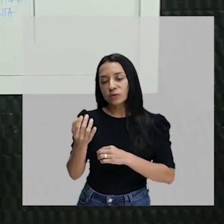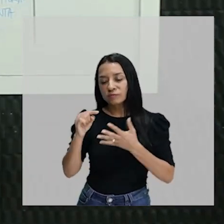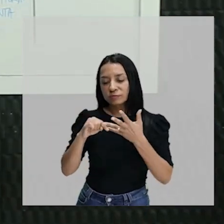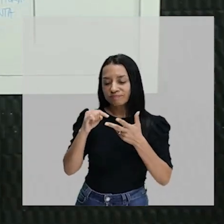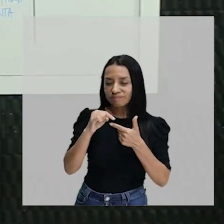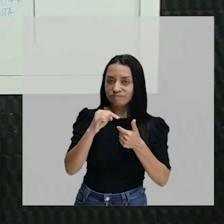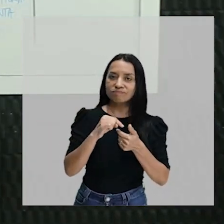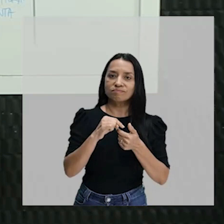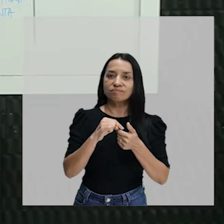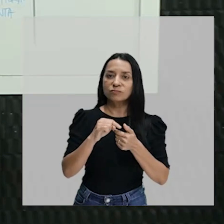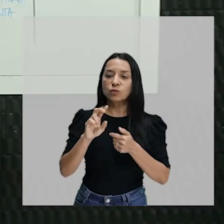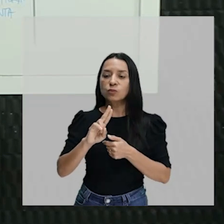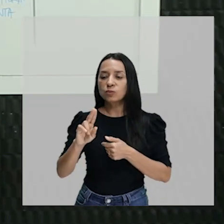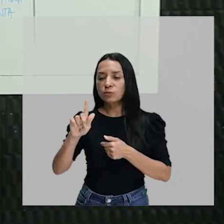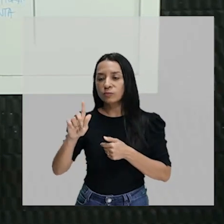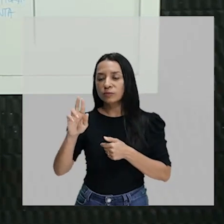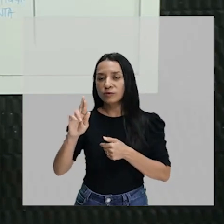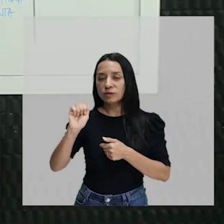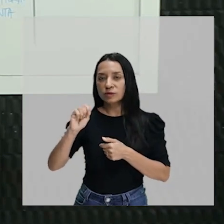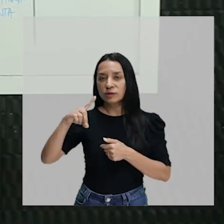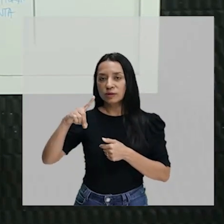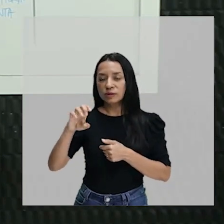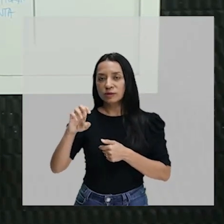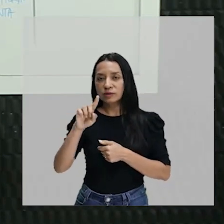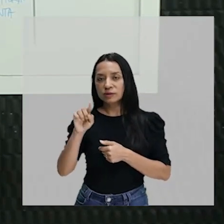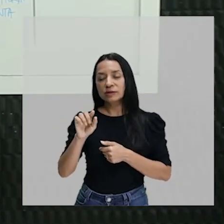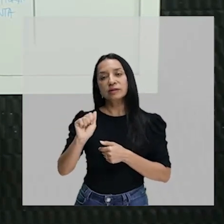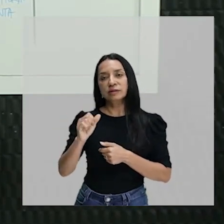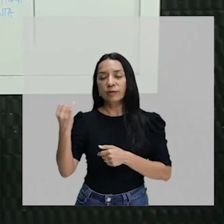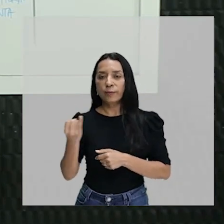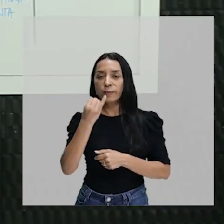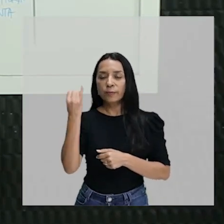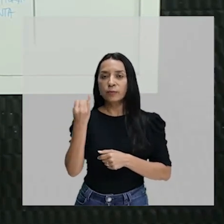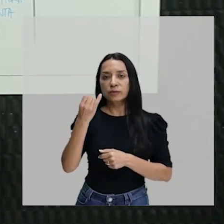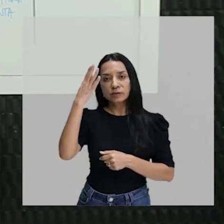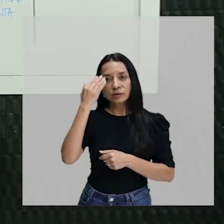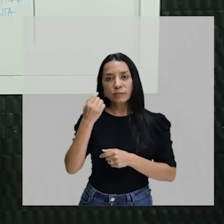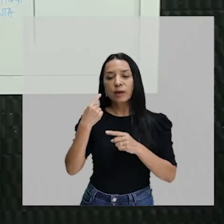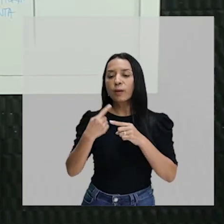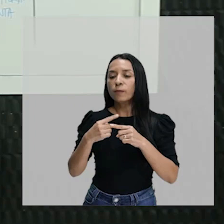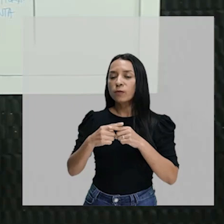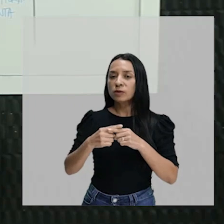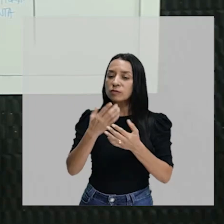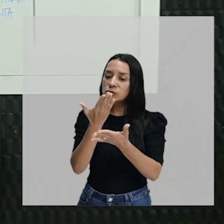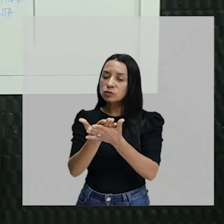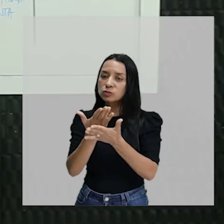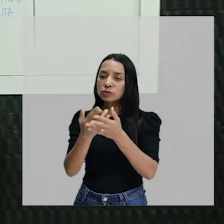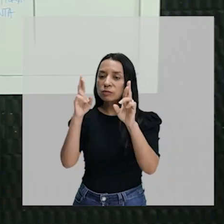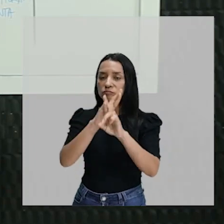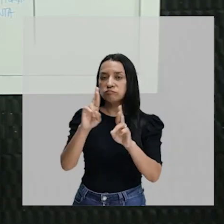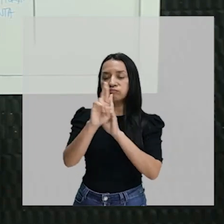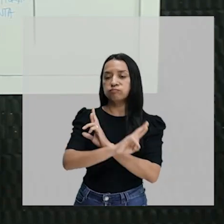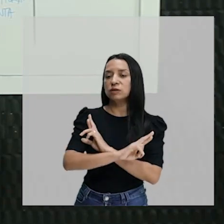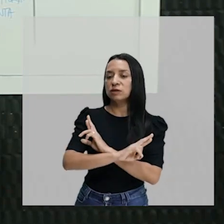certinho bom que isso é importante a gente saber porque nós vamos trabalhar com relação entre grandezas